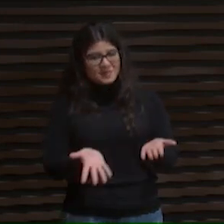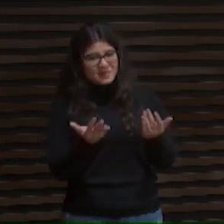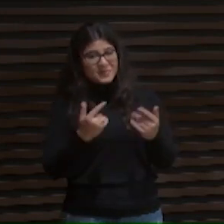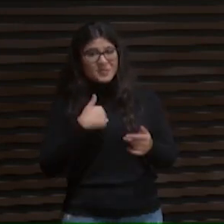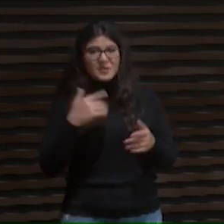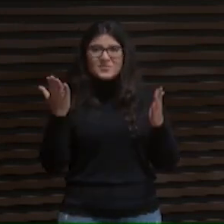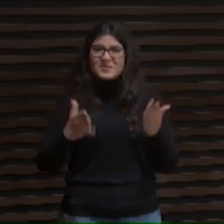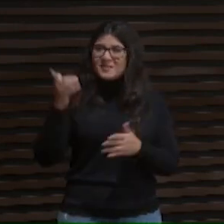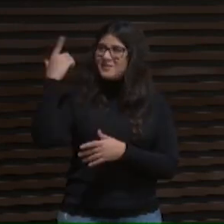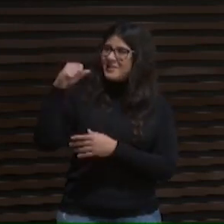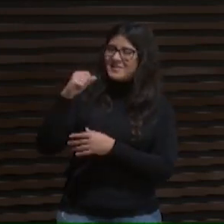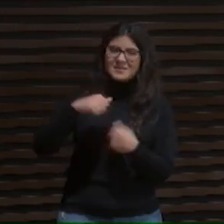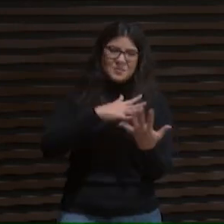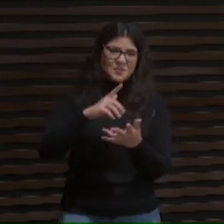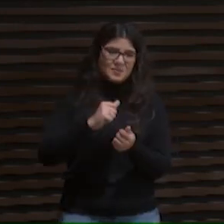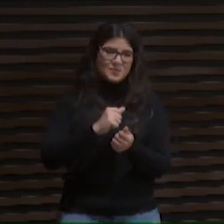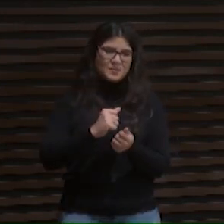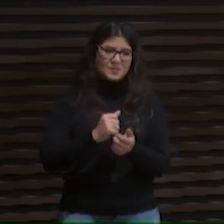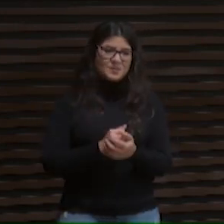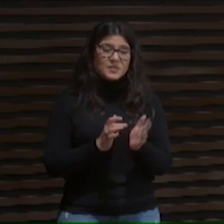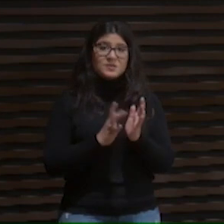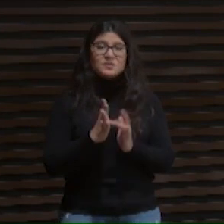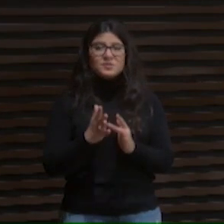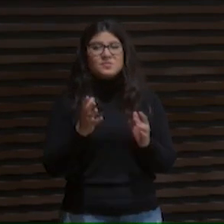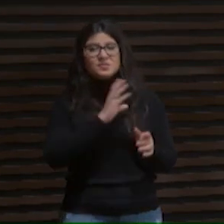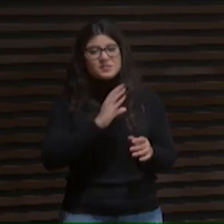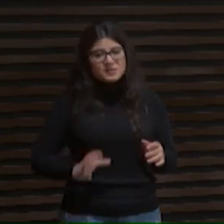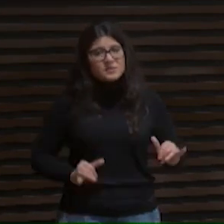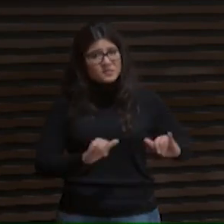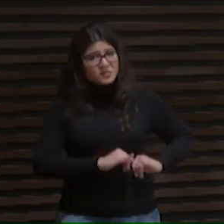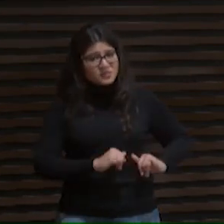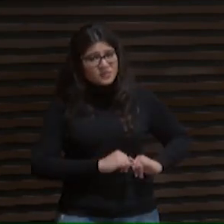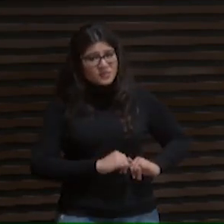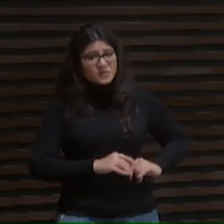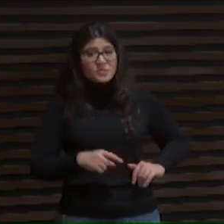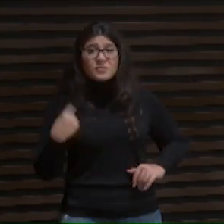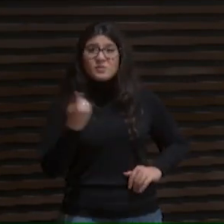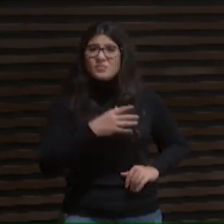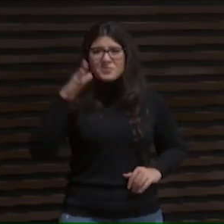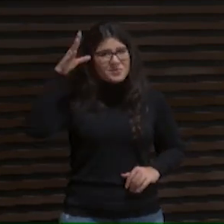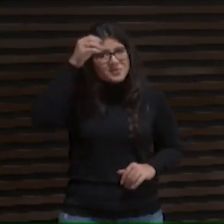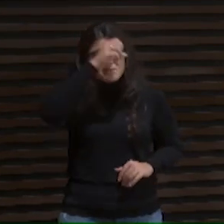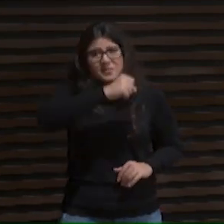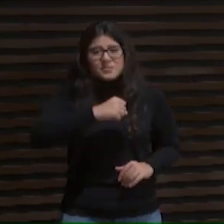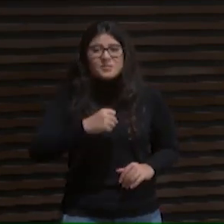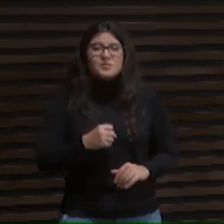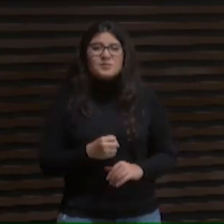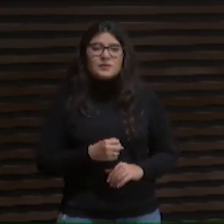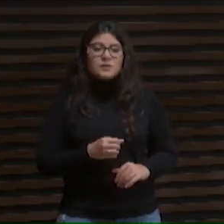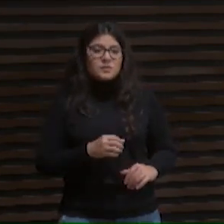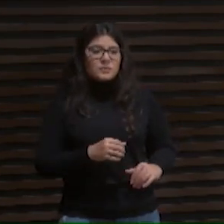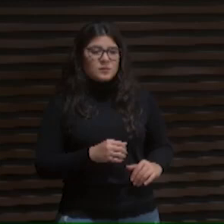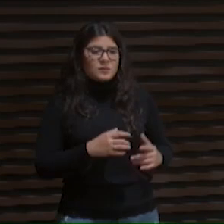Jesus Cristo não foi poupado. Nós não conseguimos mensurar o tamanho daquele sofrimento em que ele